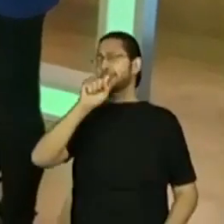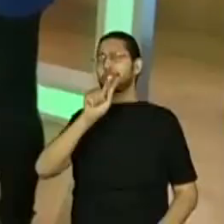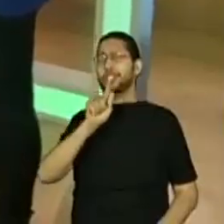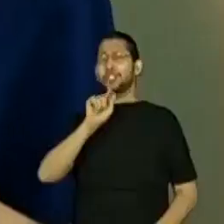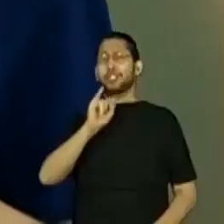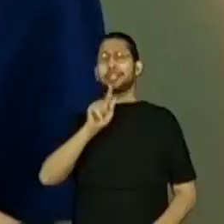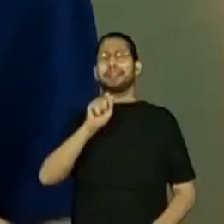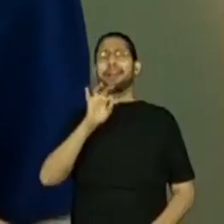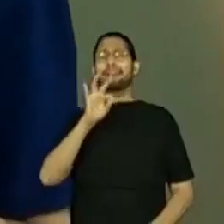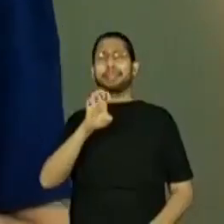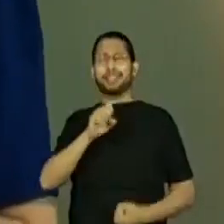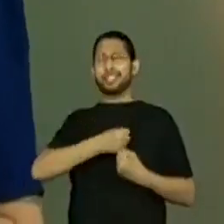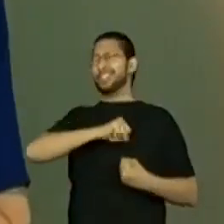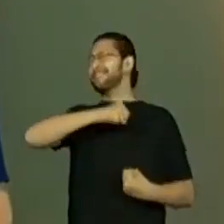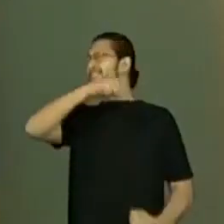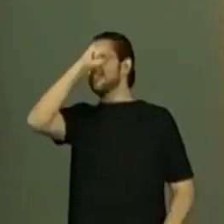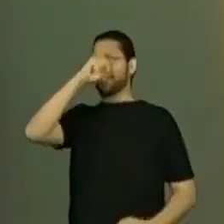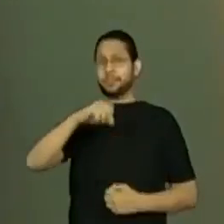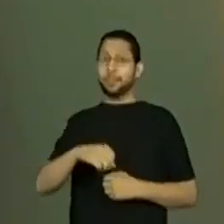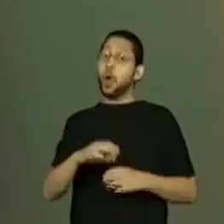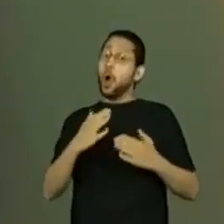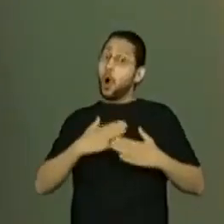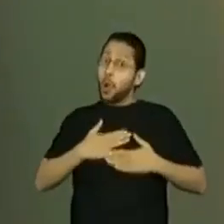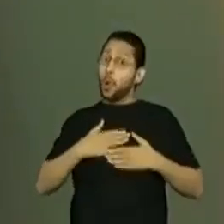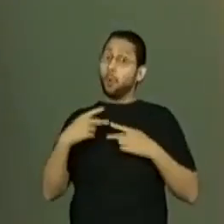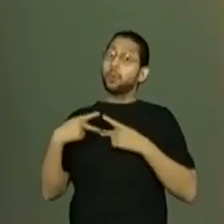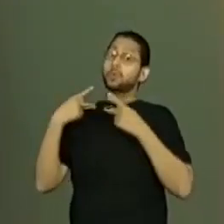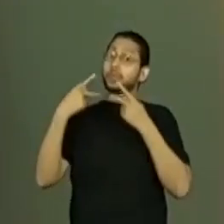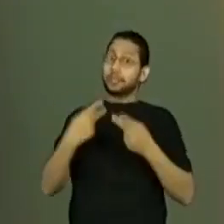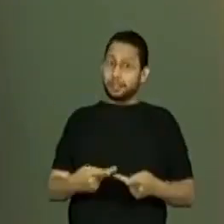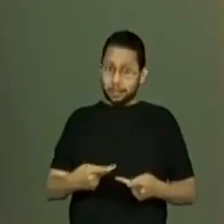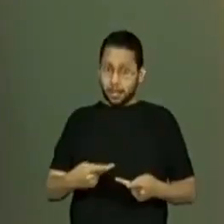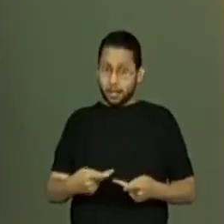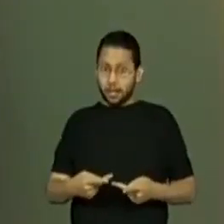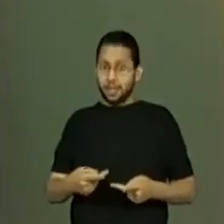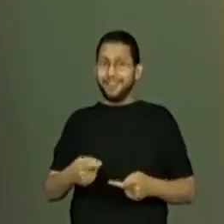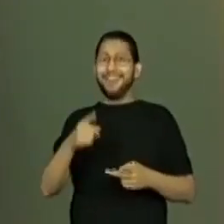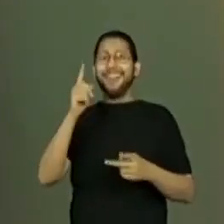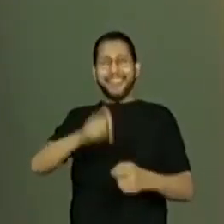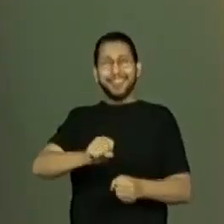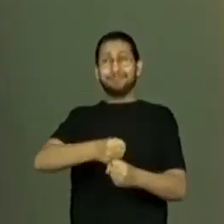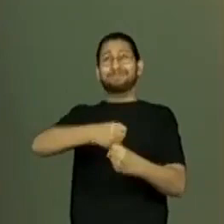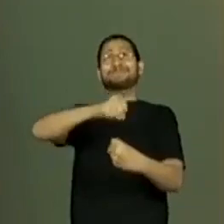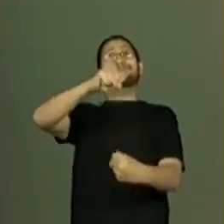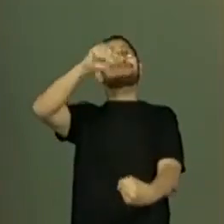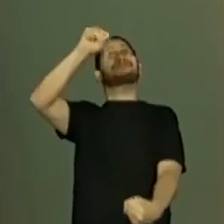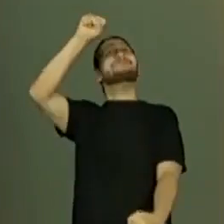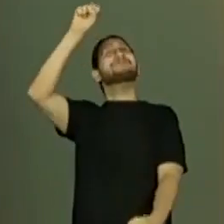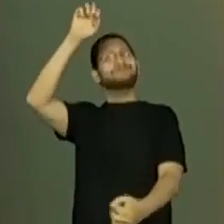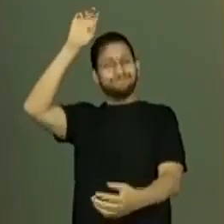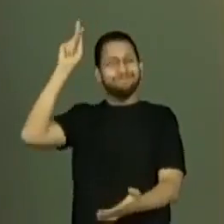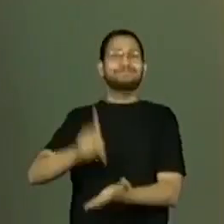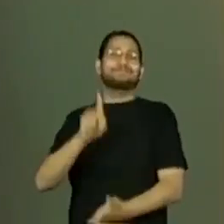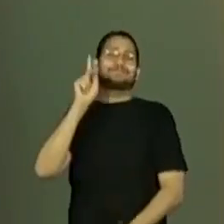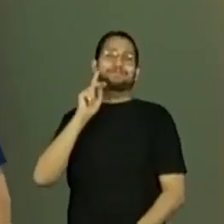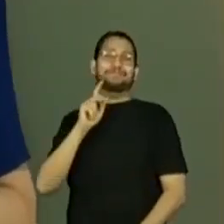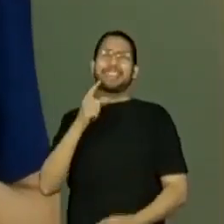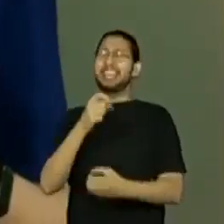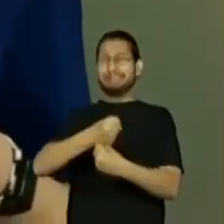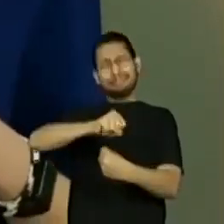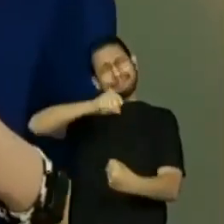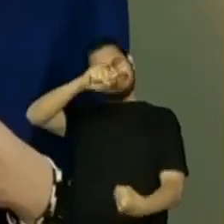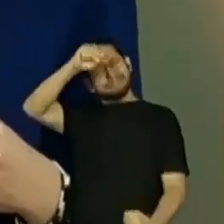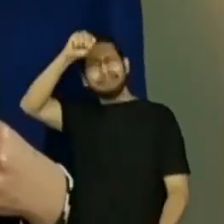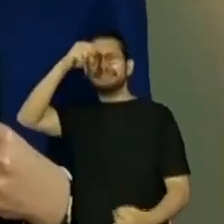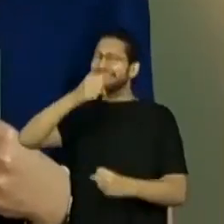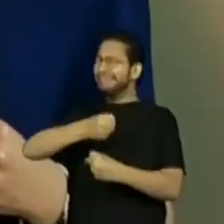Eu que já estive lá, posso dizer para vocês, gente, é enorme. É muito,